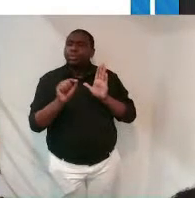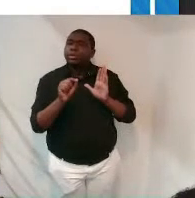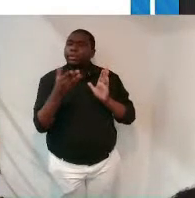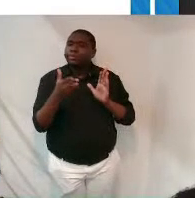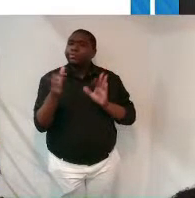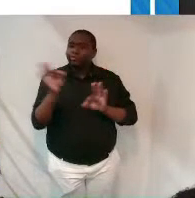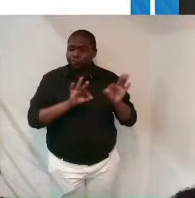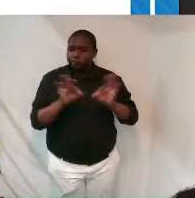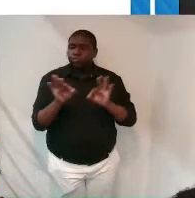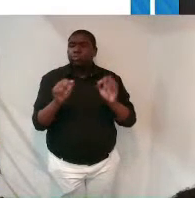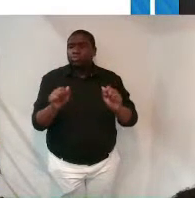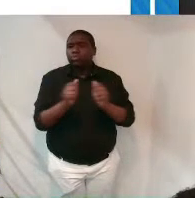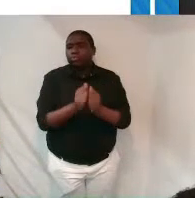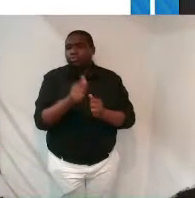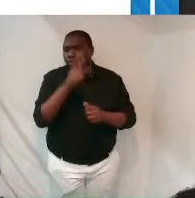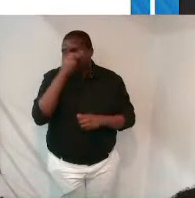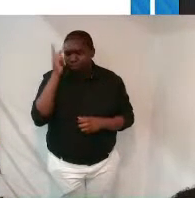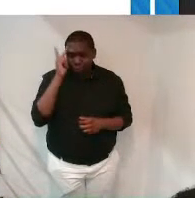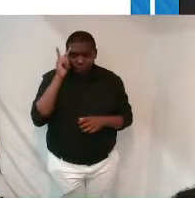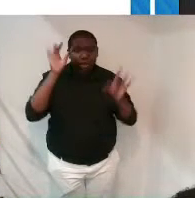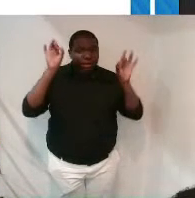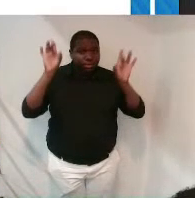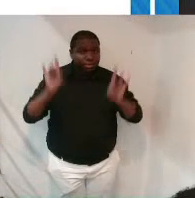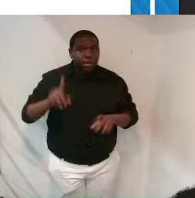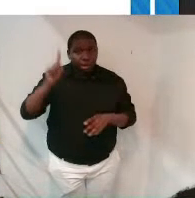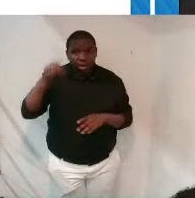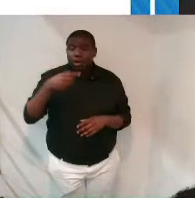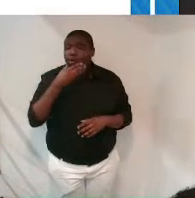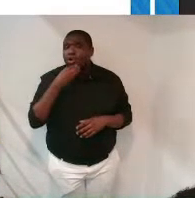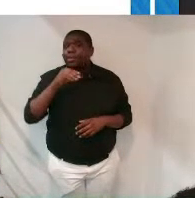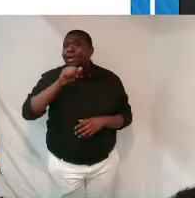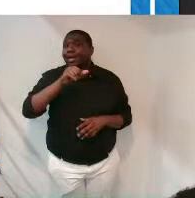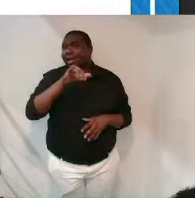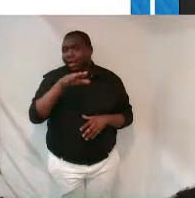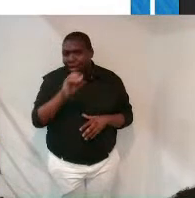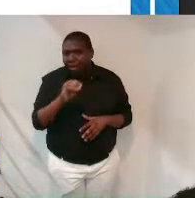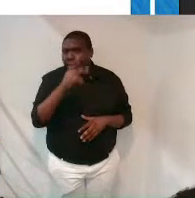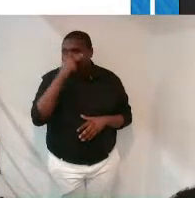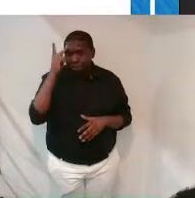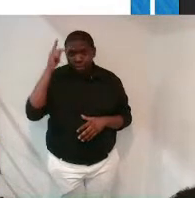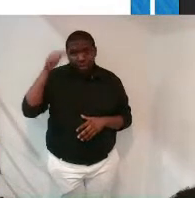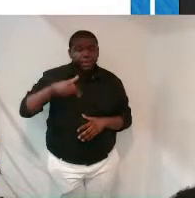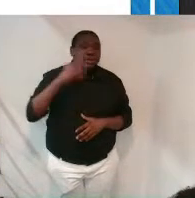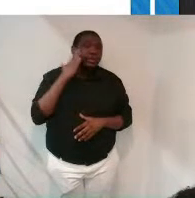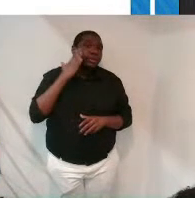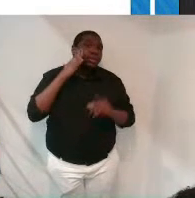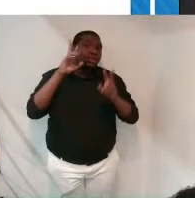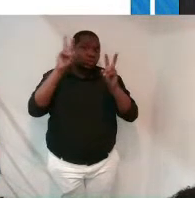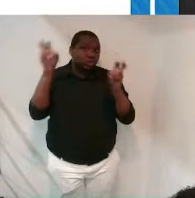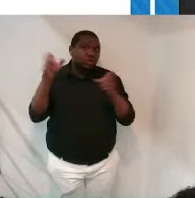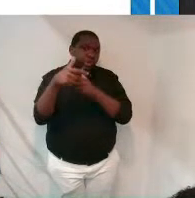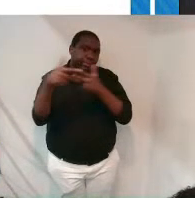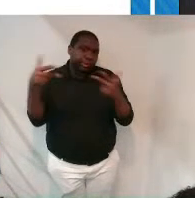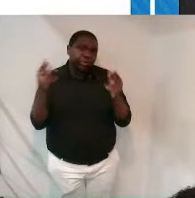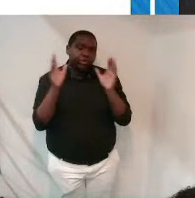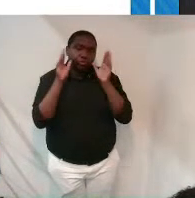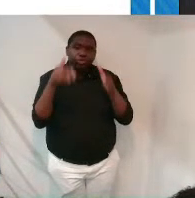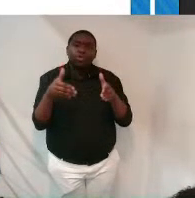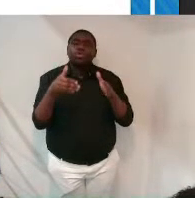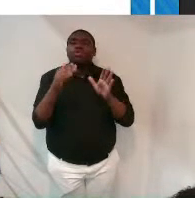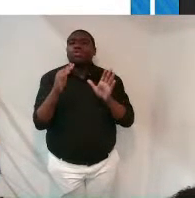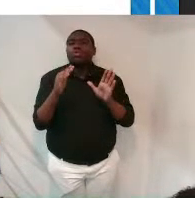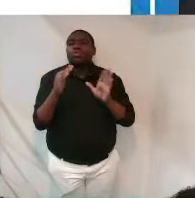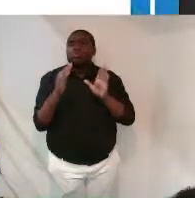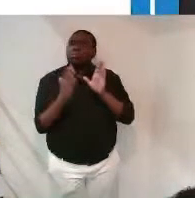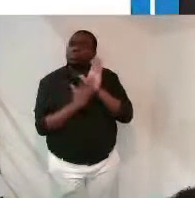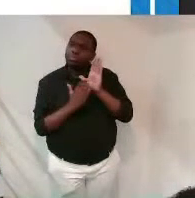um especialista que é o Dr. Carlos Roberto de Oliveira, uma das pessoas que mais entende de regulação nesse país, diretor